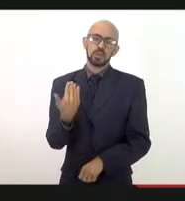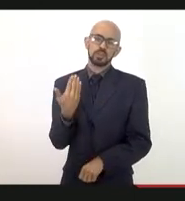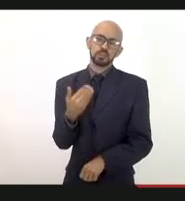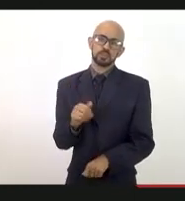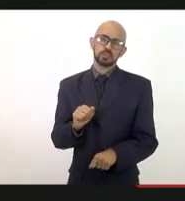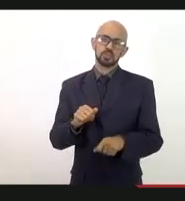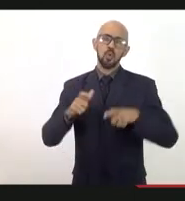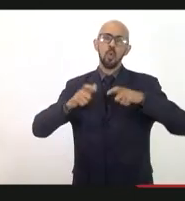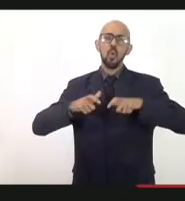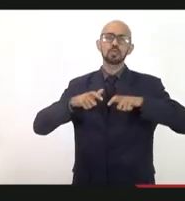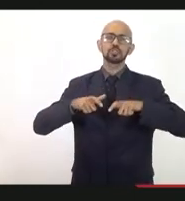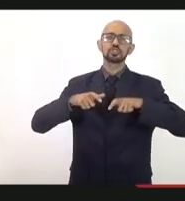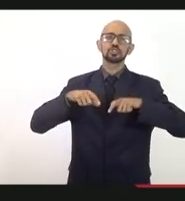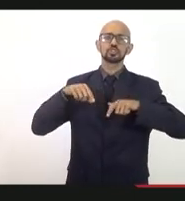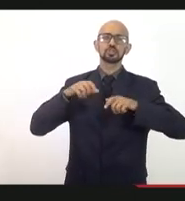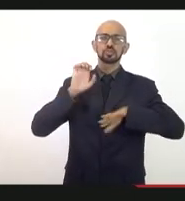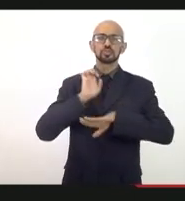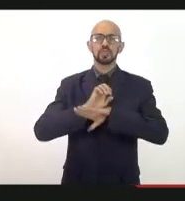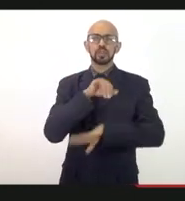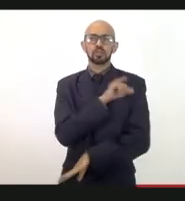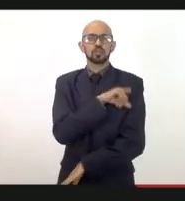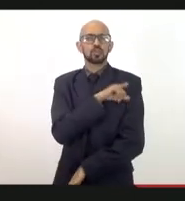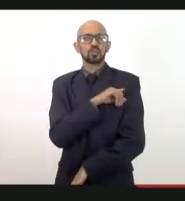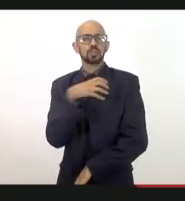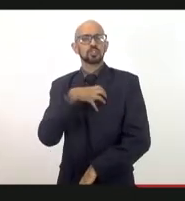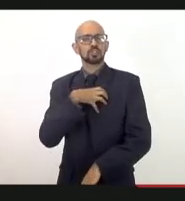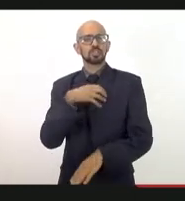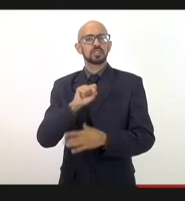aonde no Rio de Janeiro a gente pode se considerar seguro?